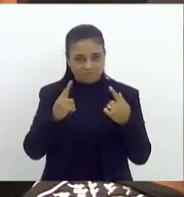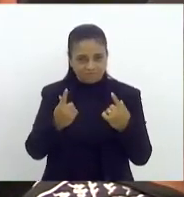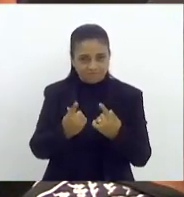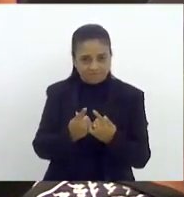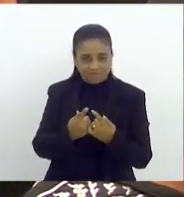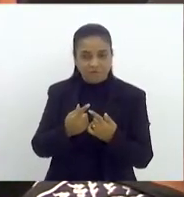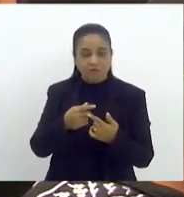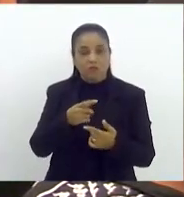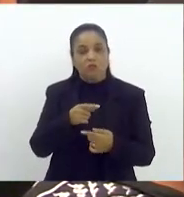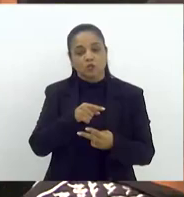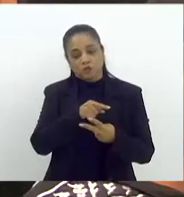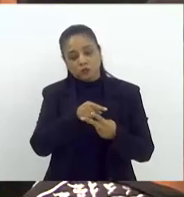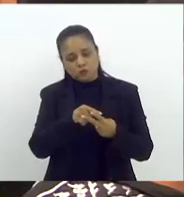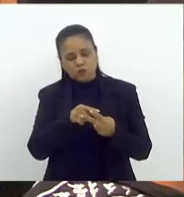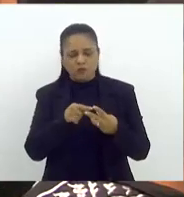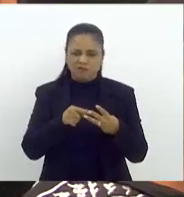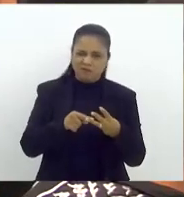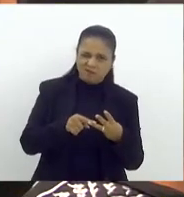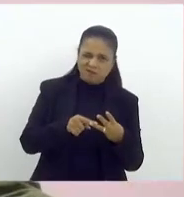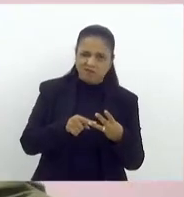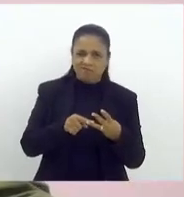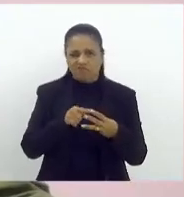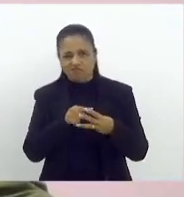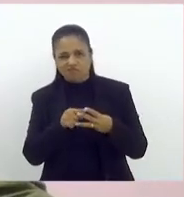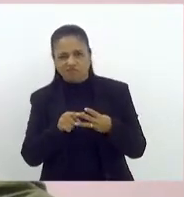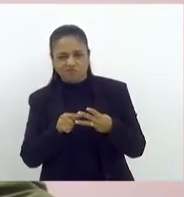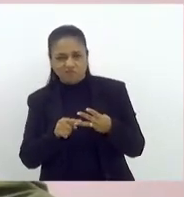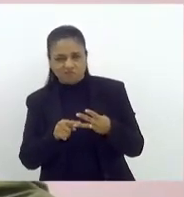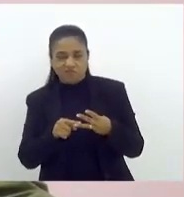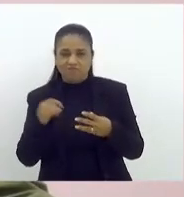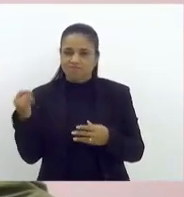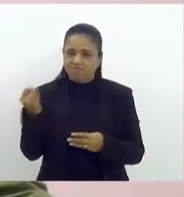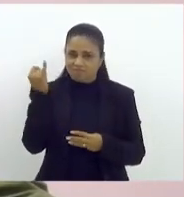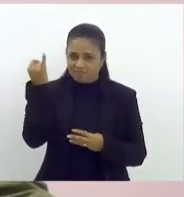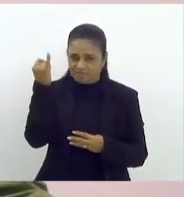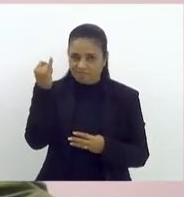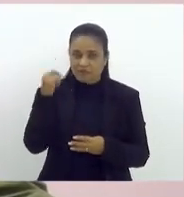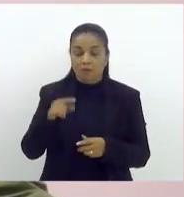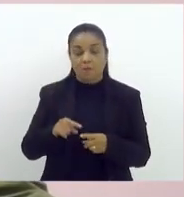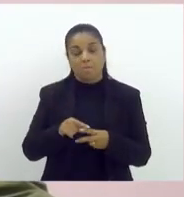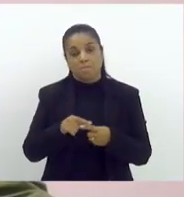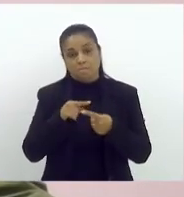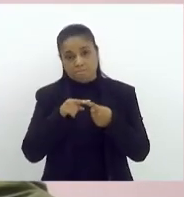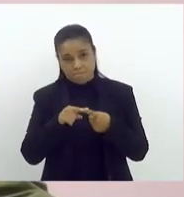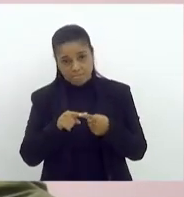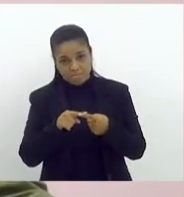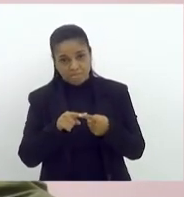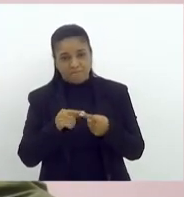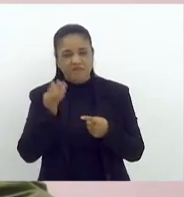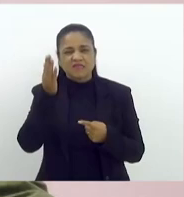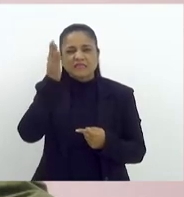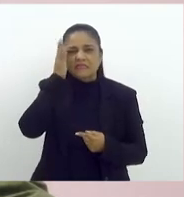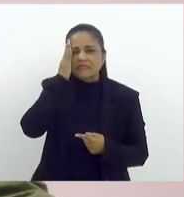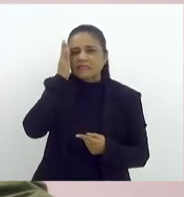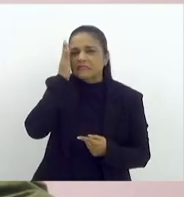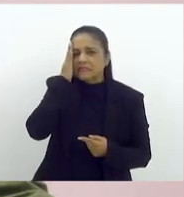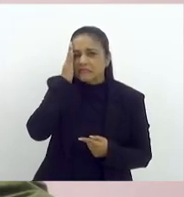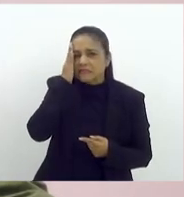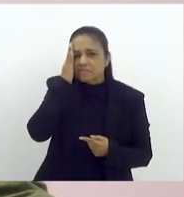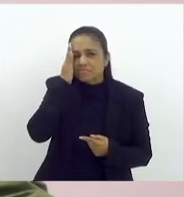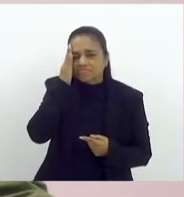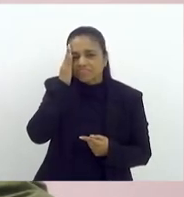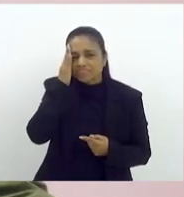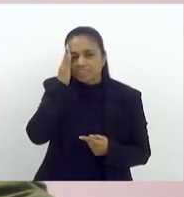dizer duas ou três questões que eu acho que são importantes a primeira delas é que a gente sabe